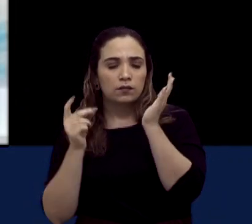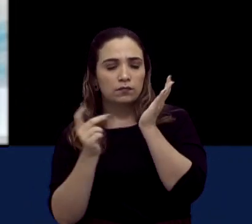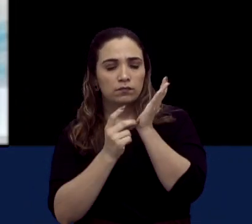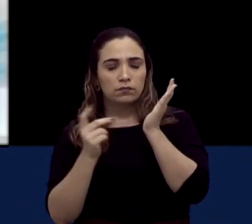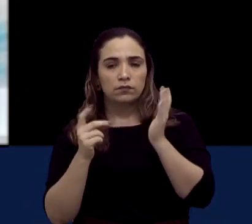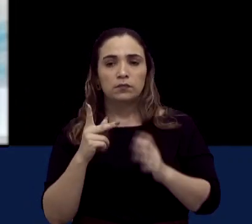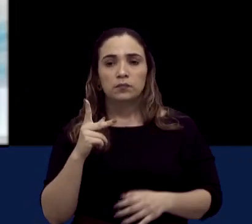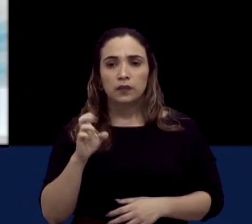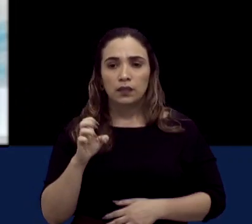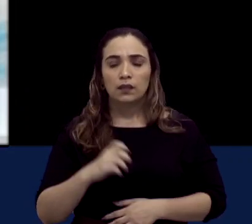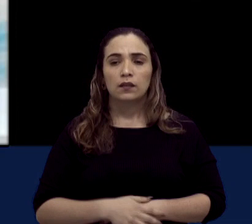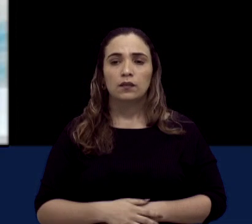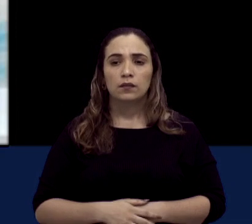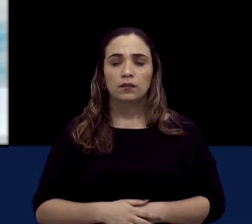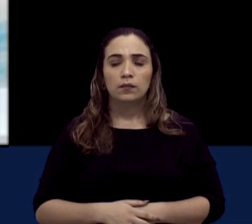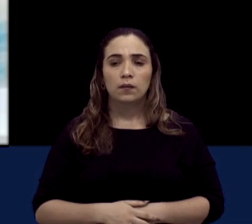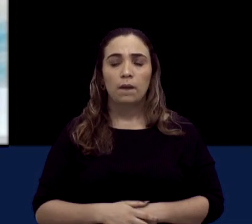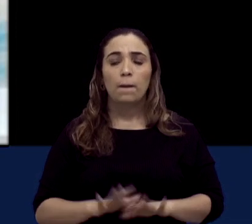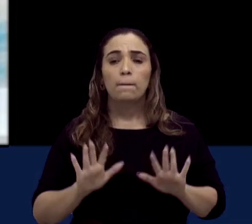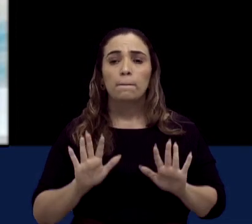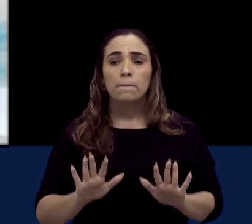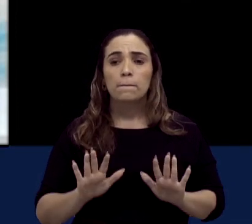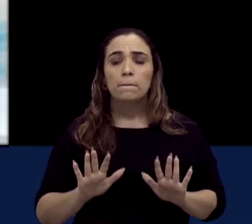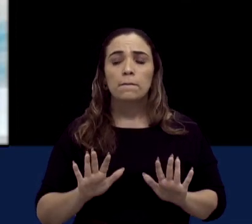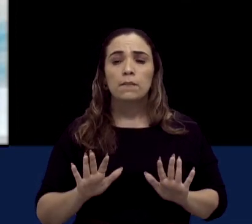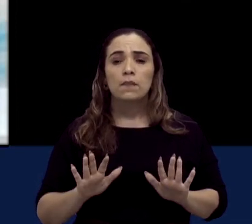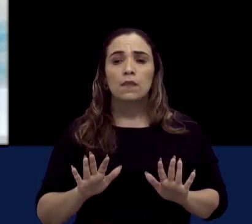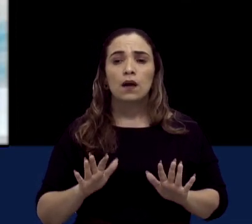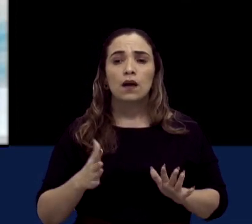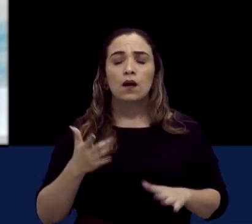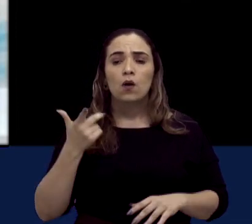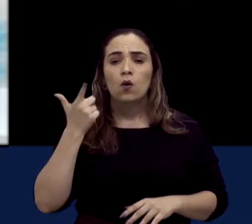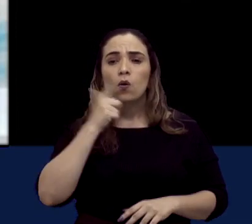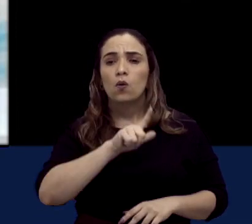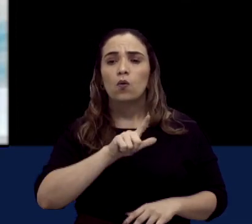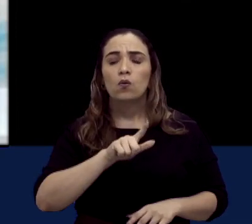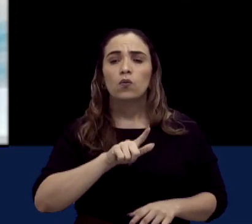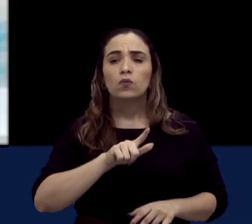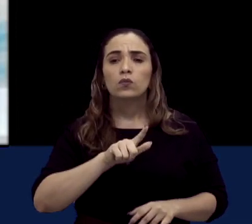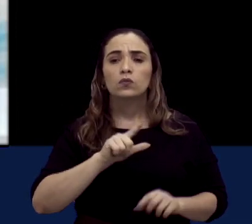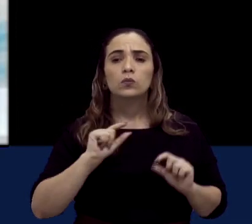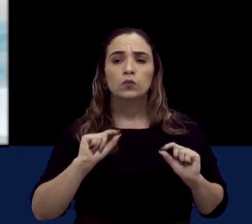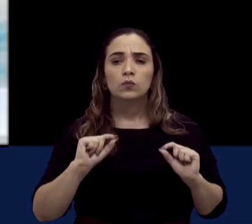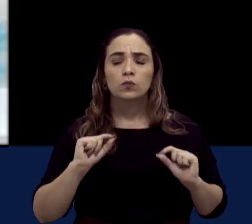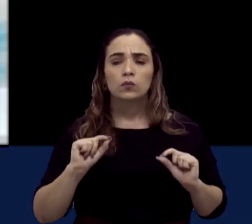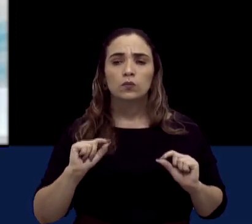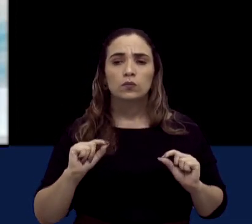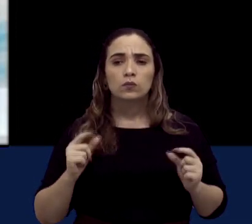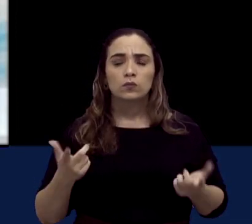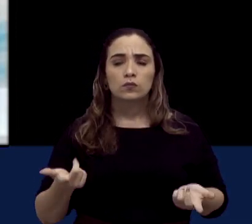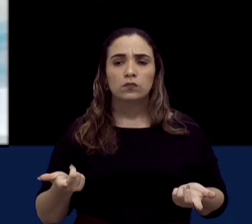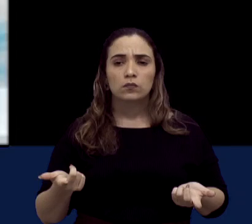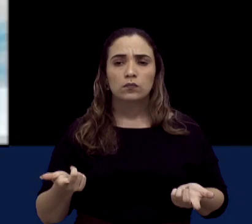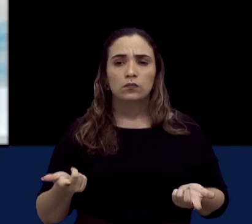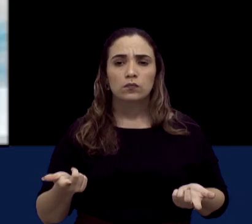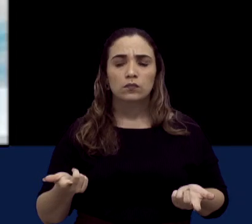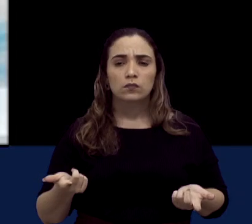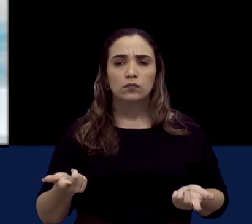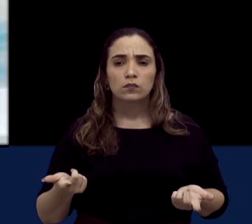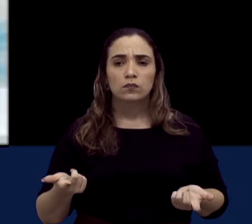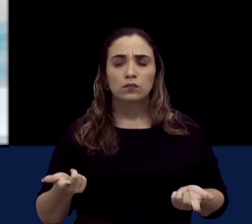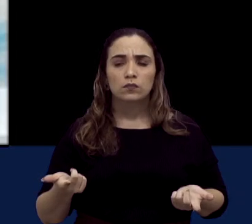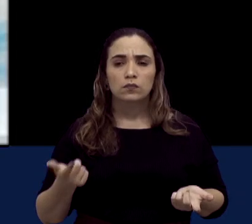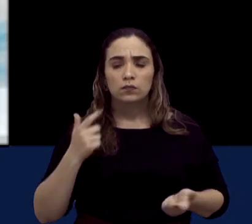Tá, mas isso gerou o quê? Isso impactou o quê? E impactou o quê